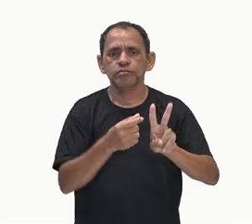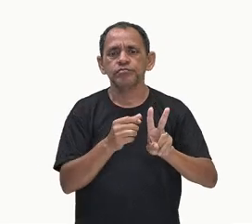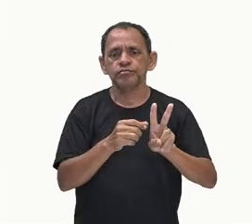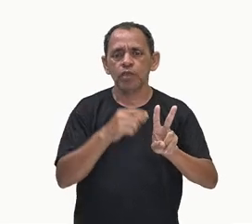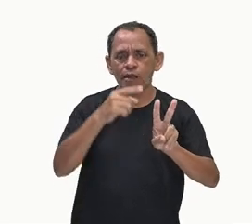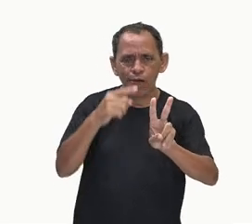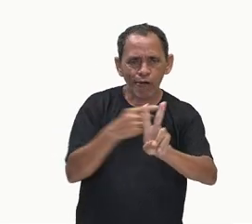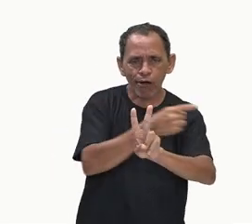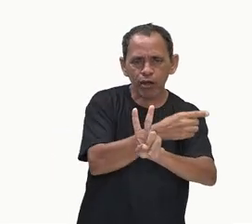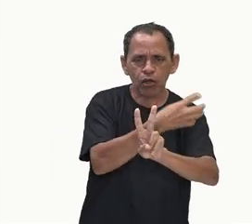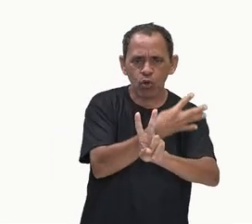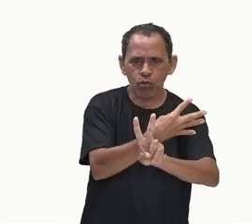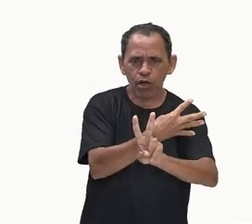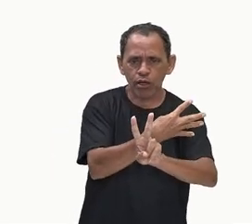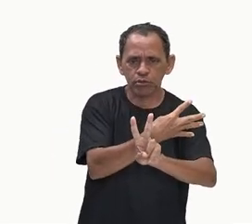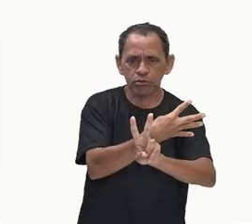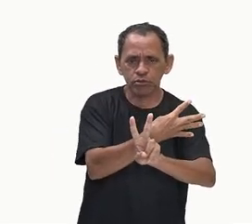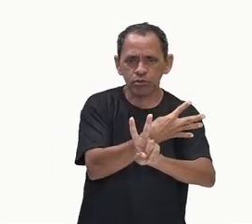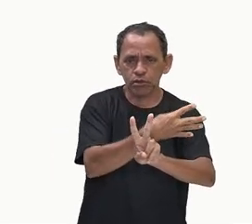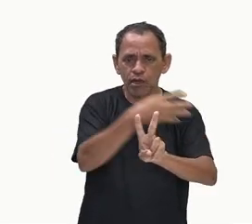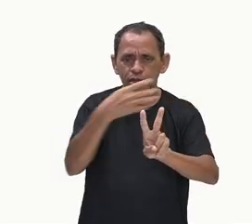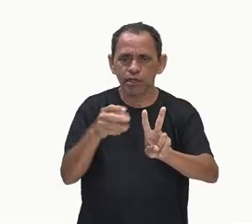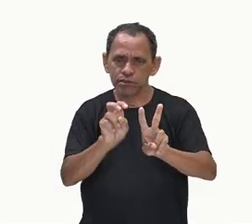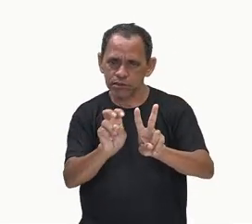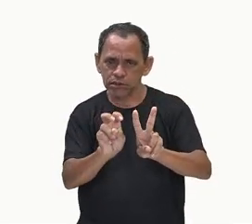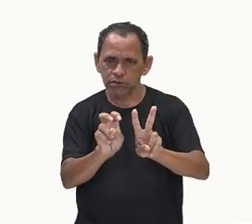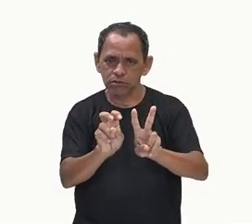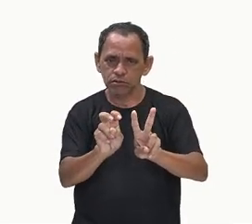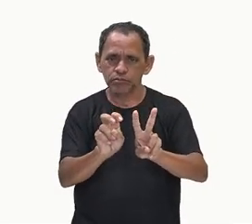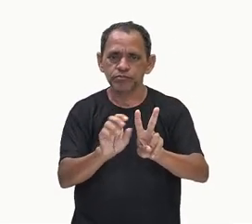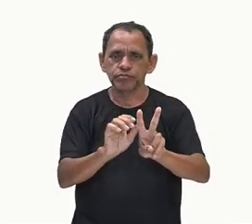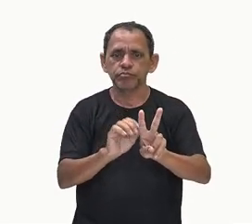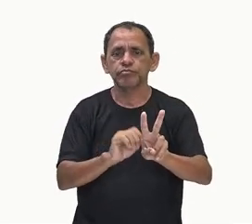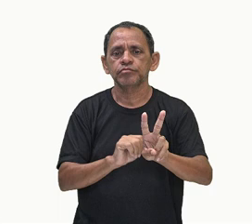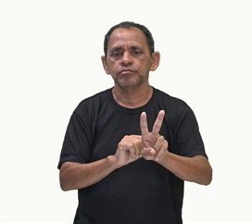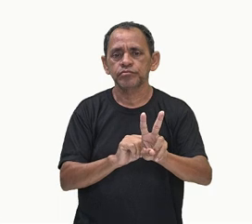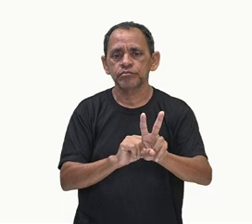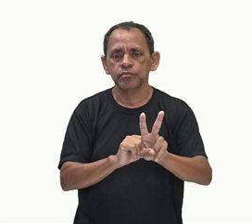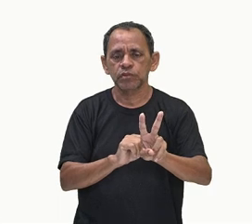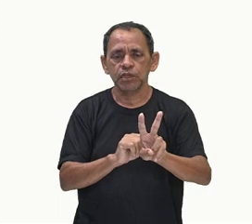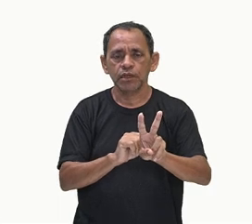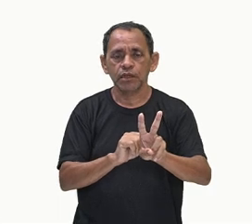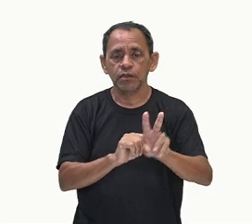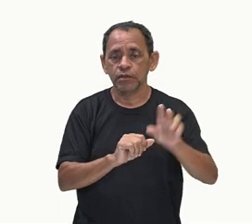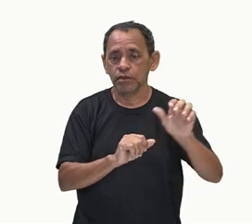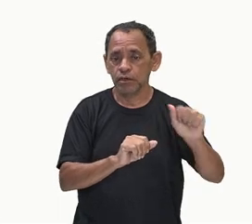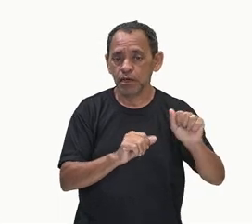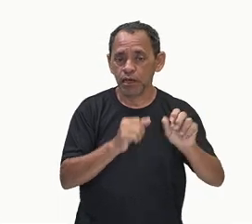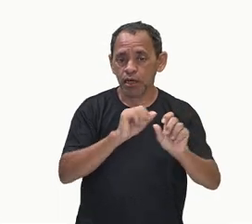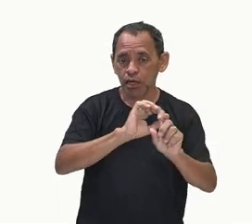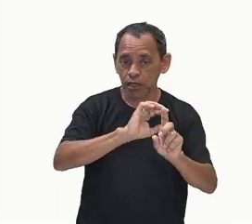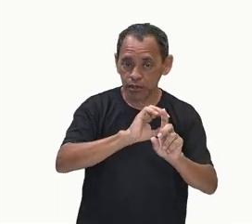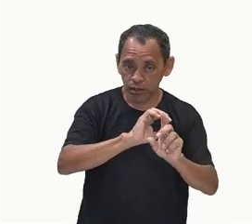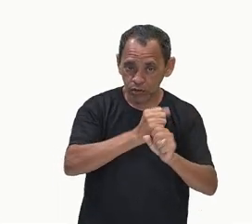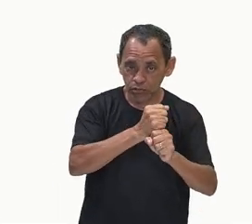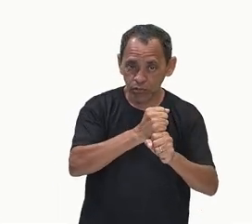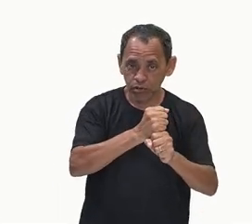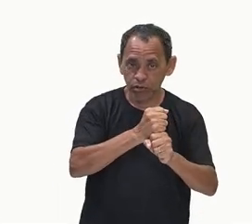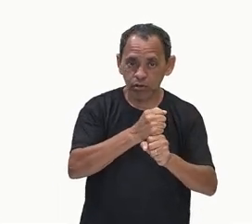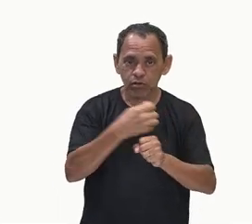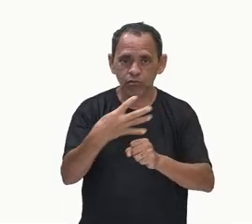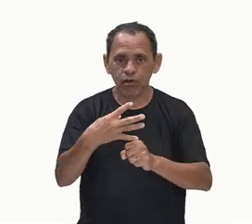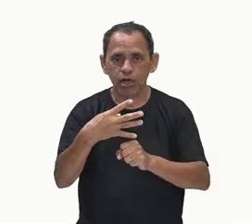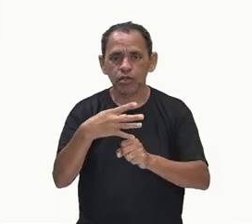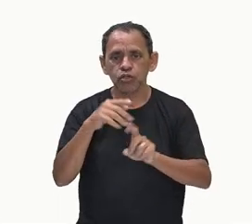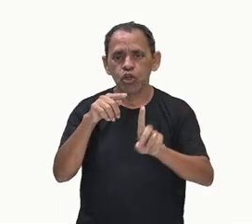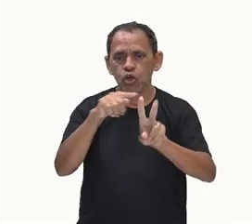Raiz e lá dentro permanece o 5 Então a gente tem que a é = 4 √5 mas lá no início da